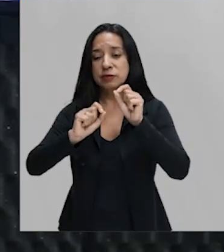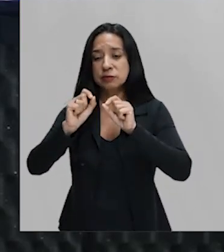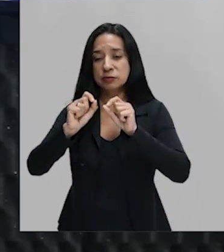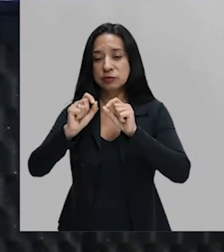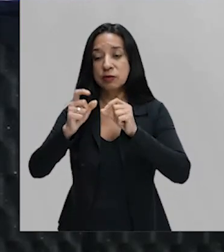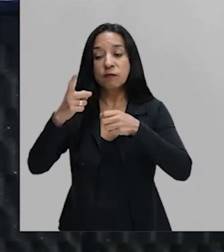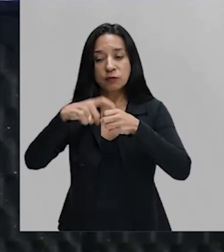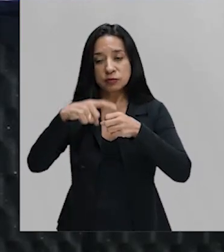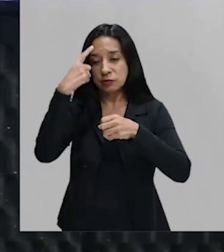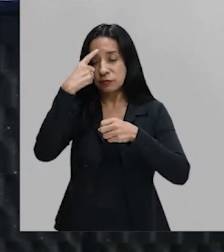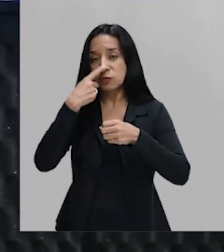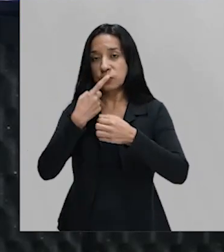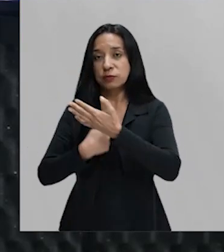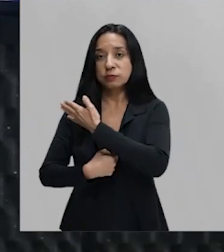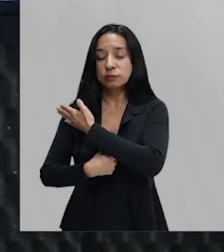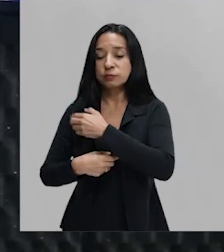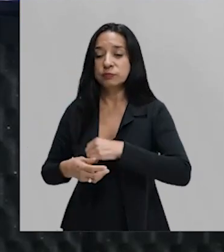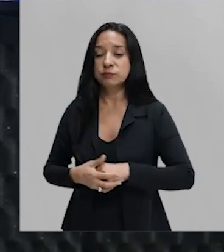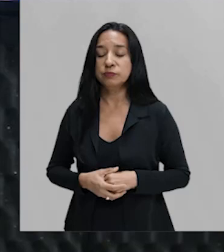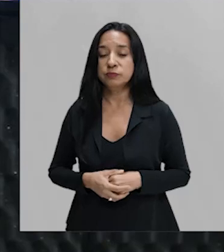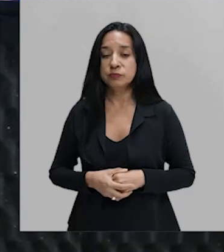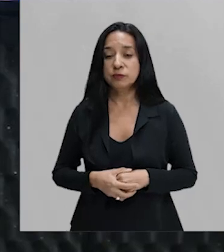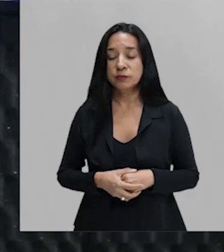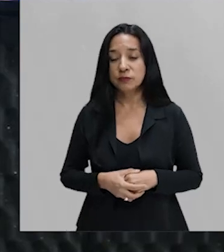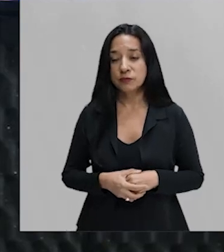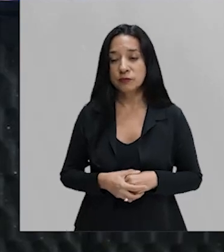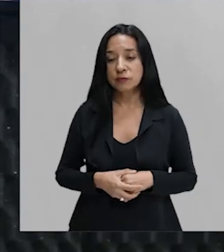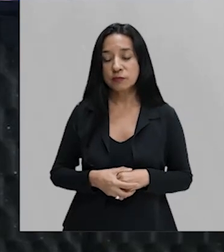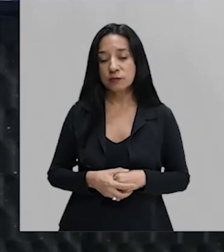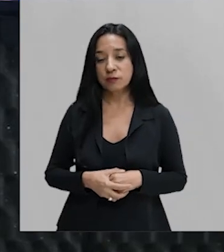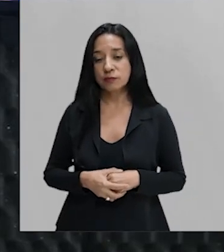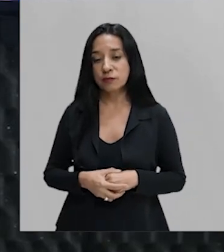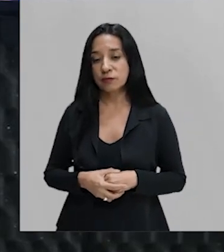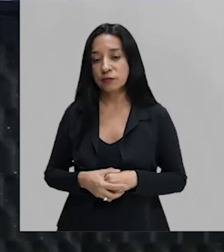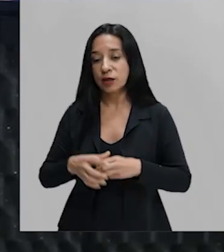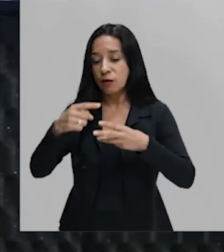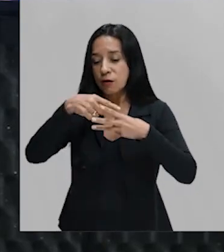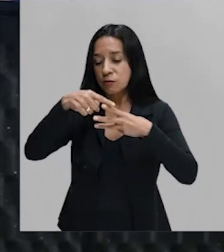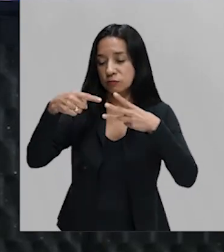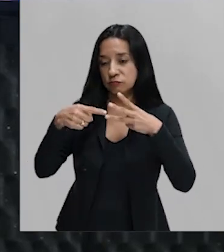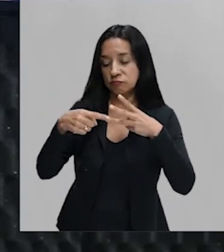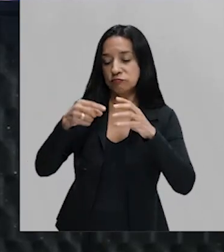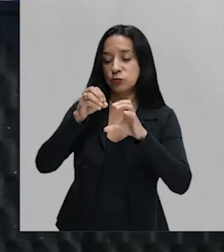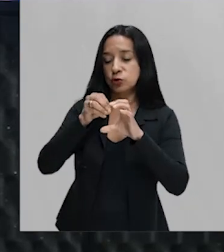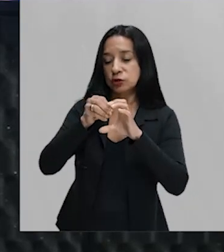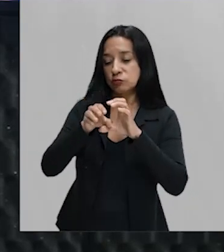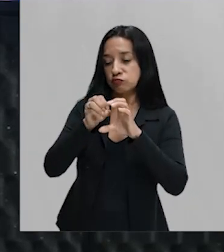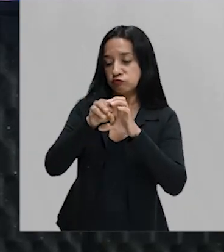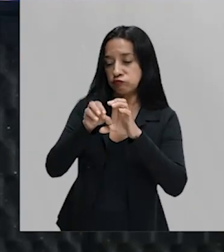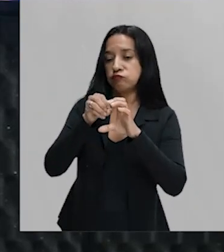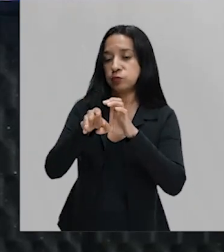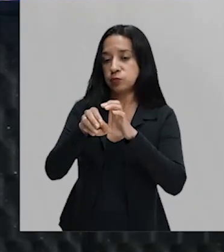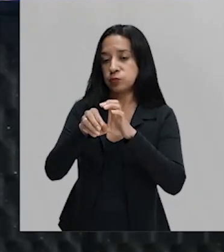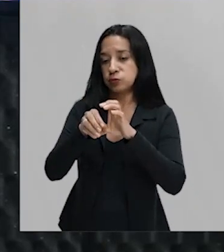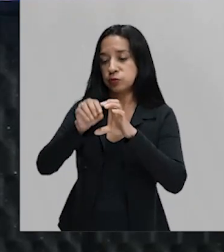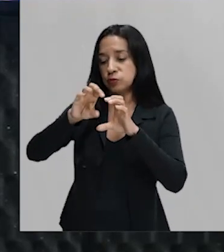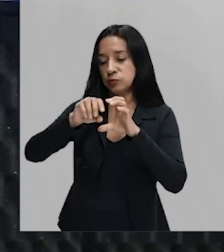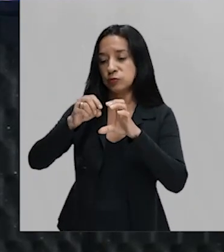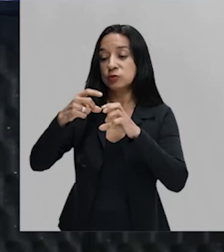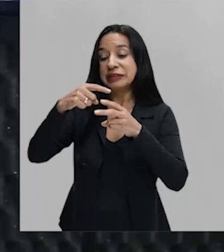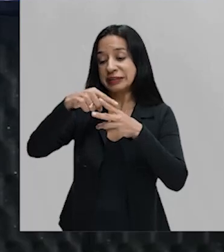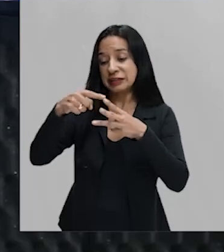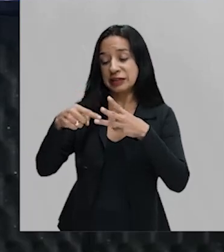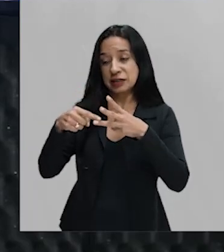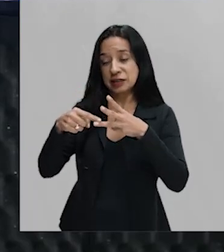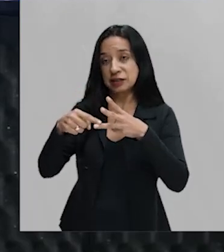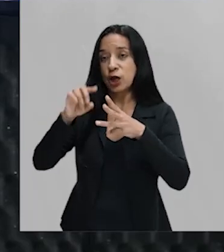à figura, vocês perceberam que a célula jogou 3 partículas positivas para fora e apenas 2